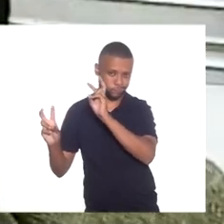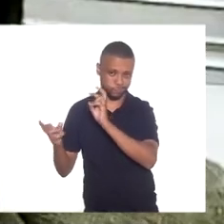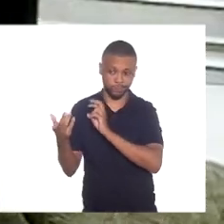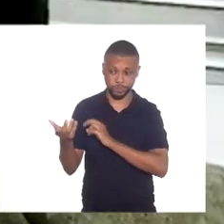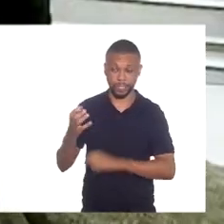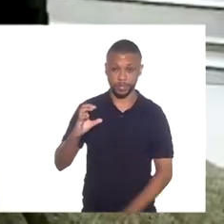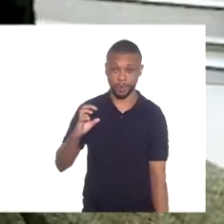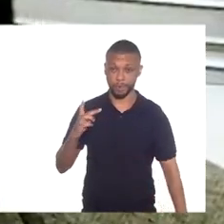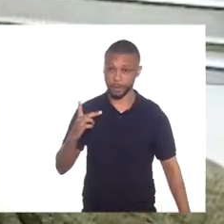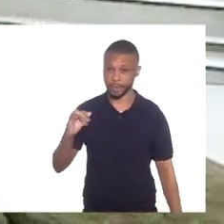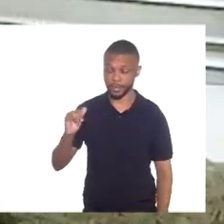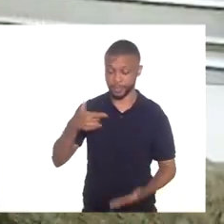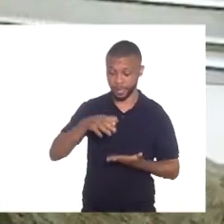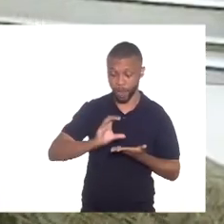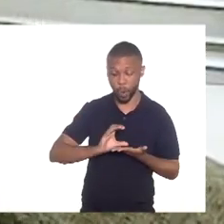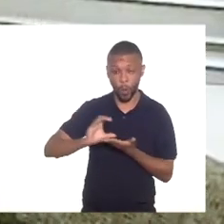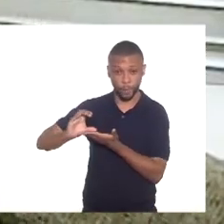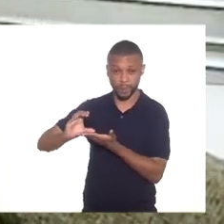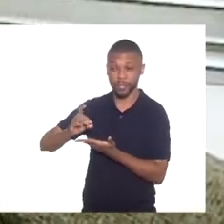CPI.